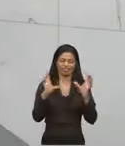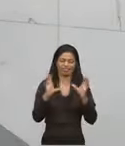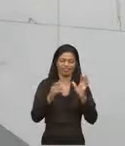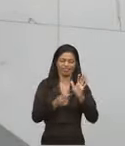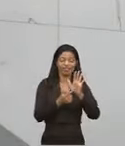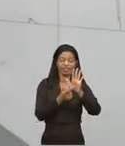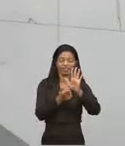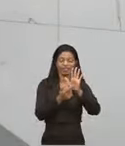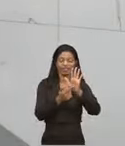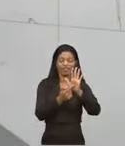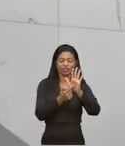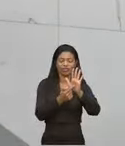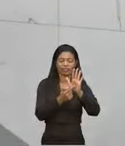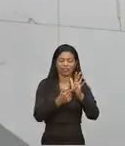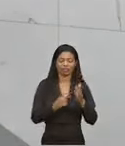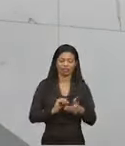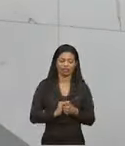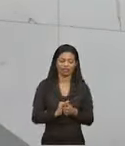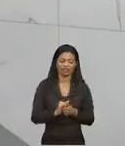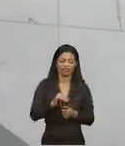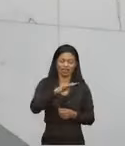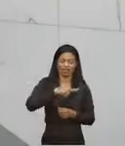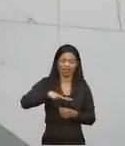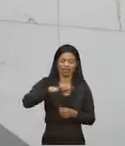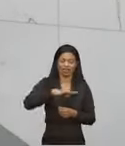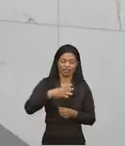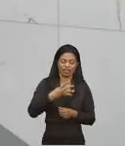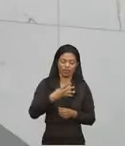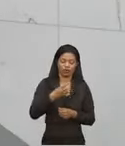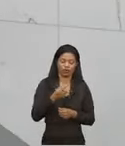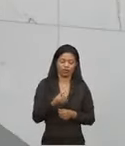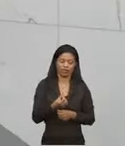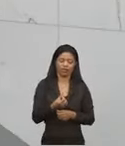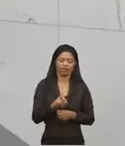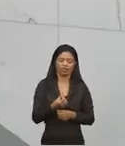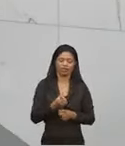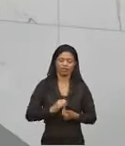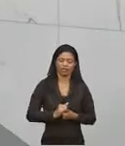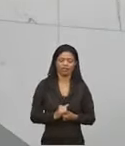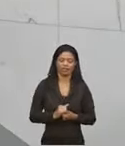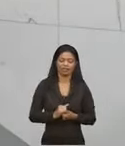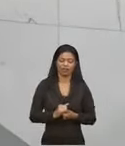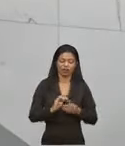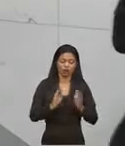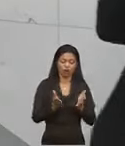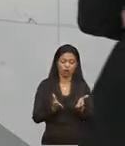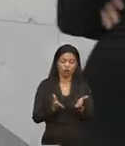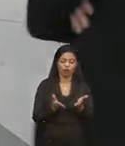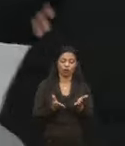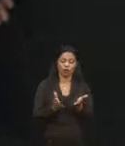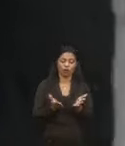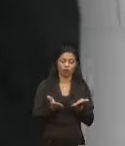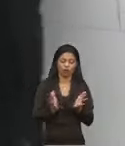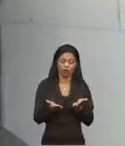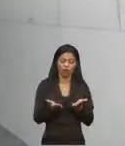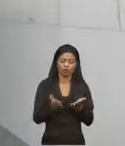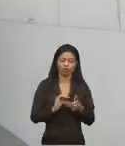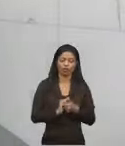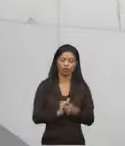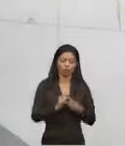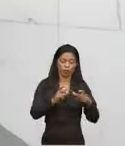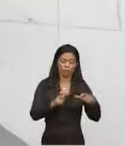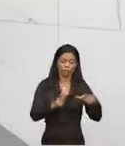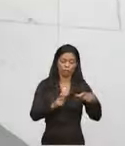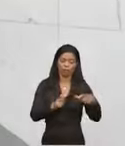fazer um quadrangular lá, e ali naquela região 46 é Brasil. Hoje é um dos bairros mais privilegiados